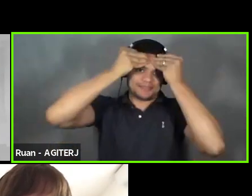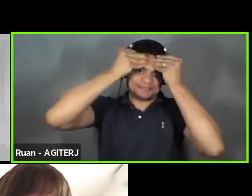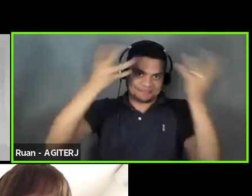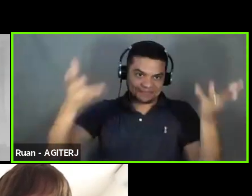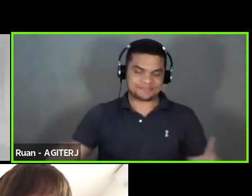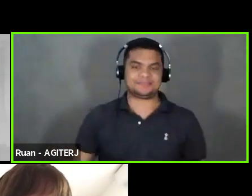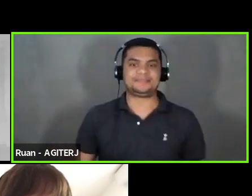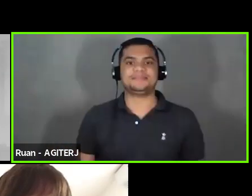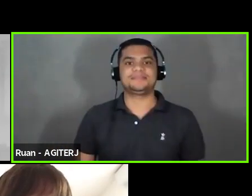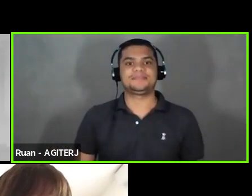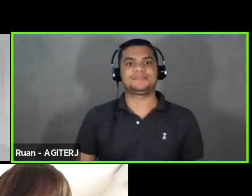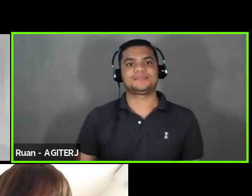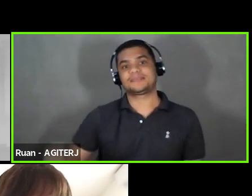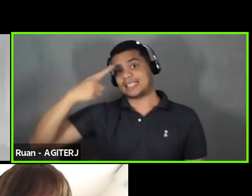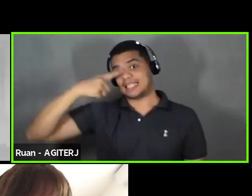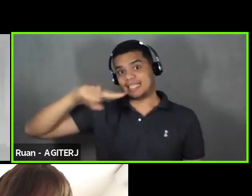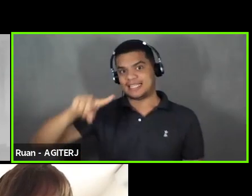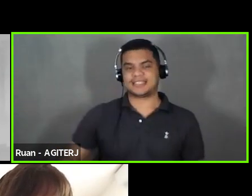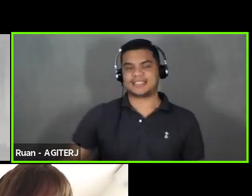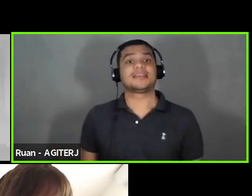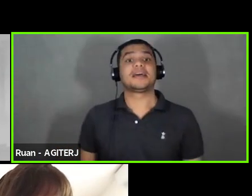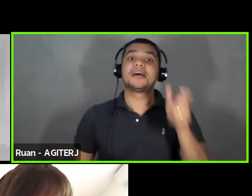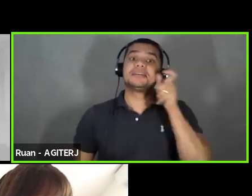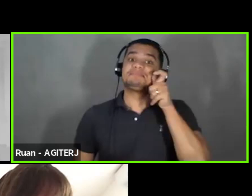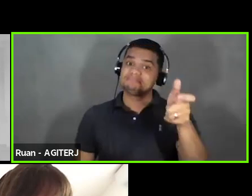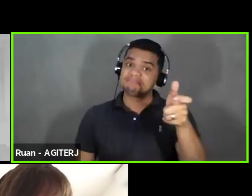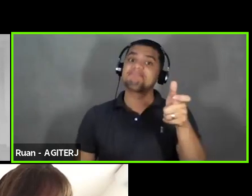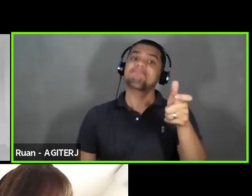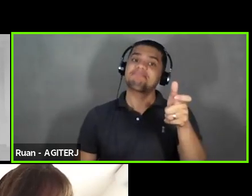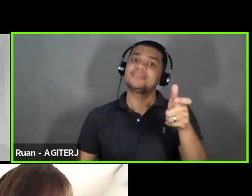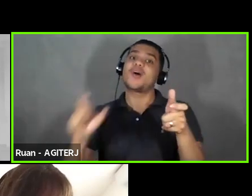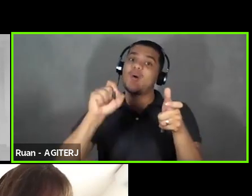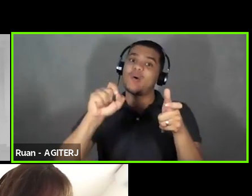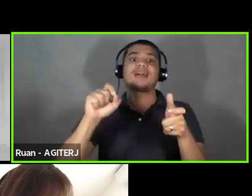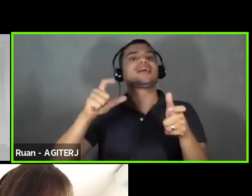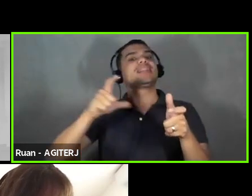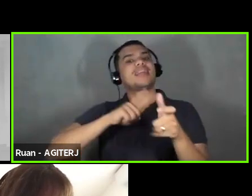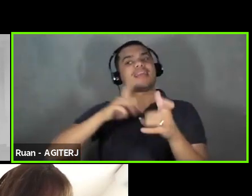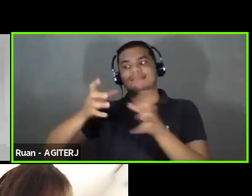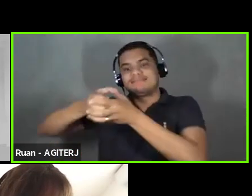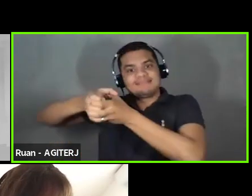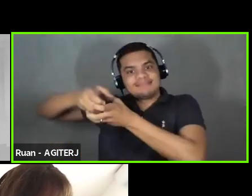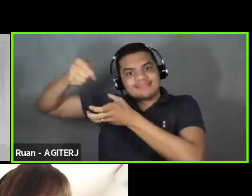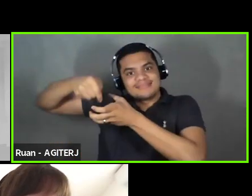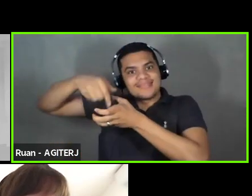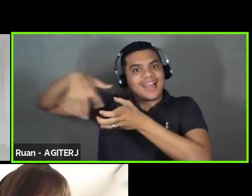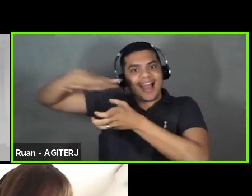E é Com interessante que, às certeza. vezes, isso vai criar um nicho, né, para você